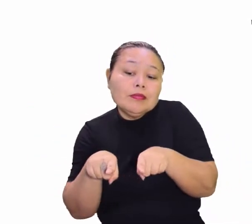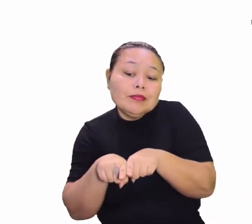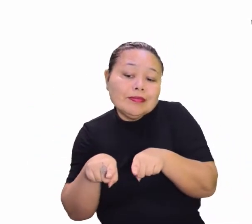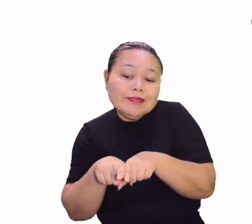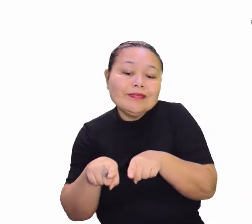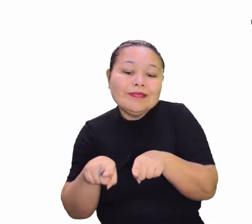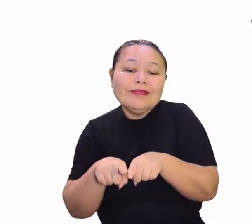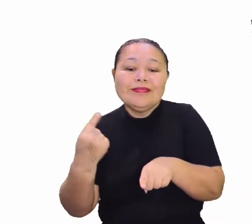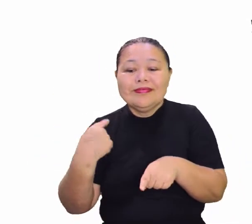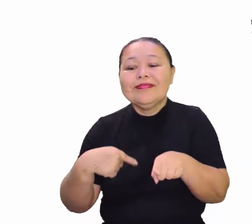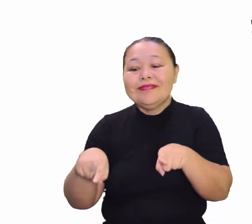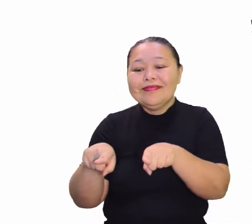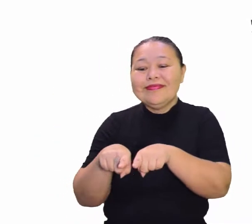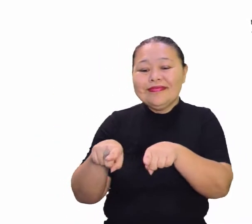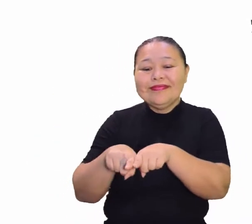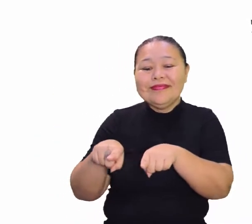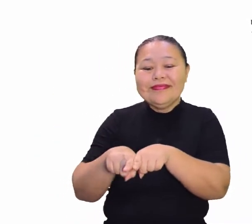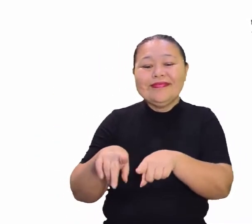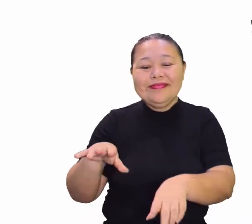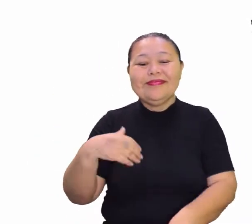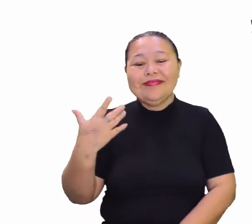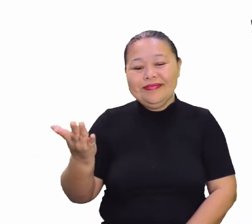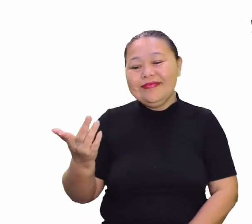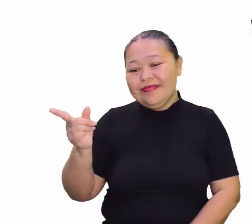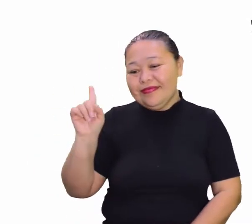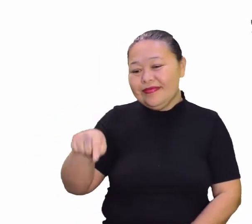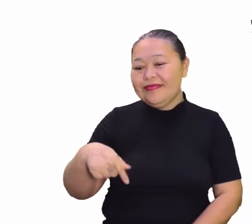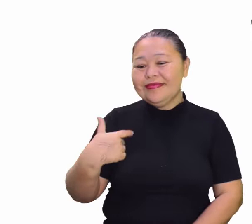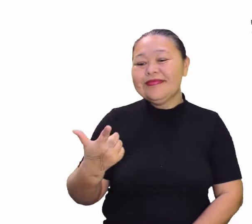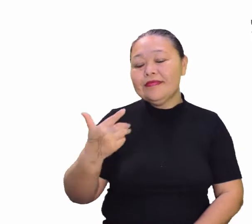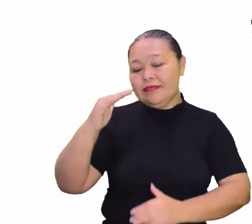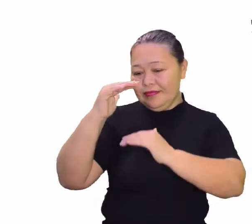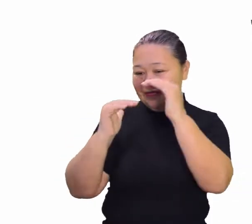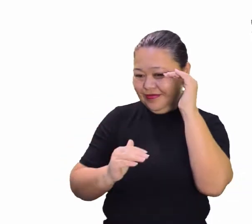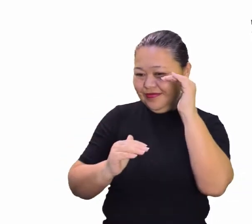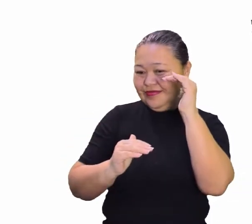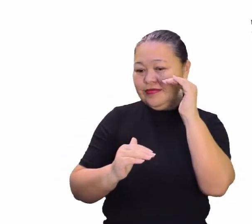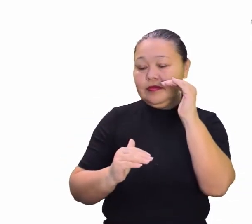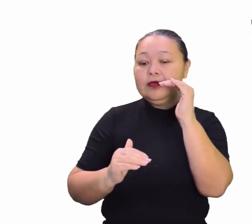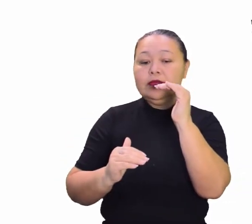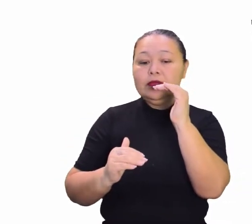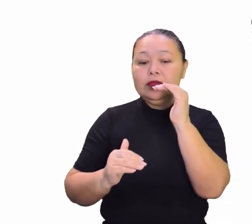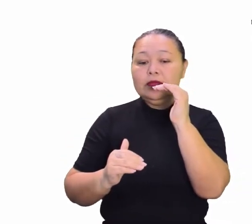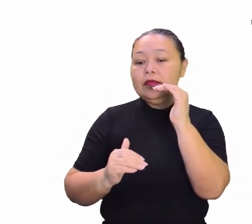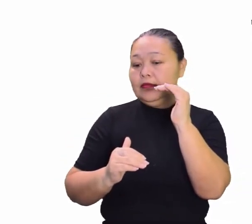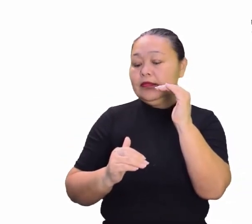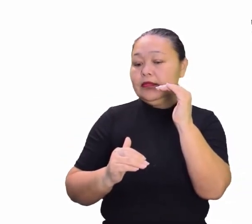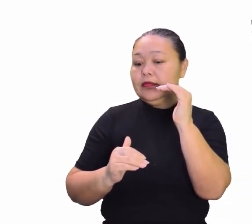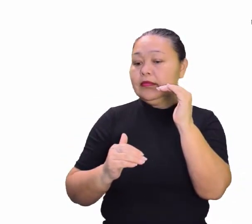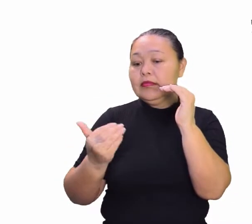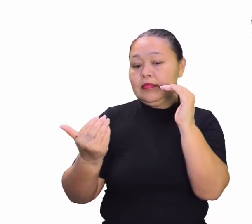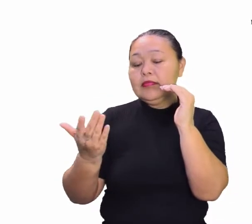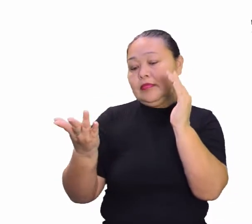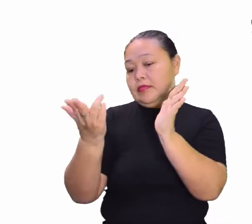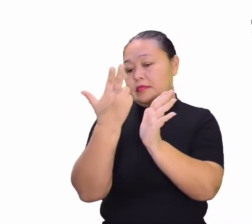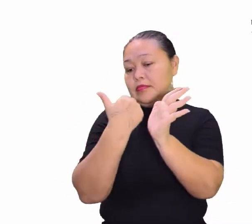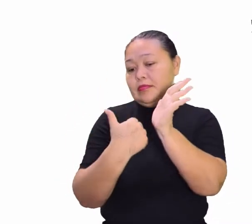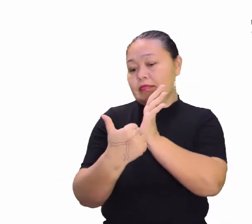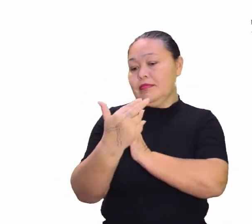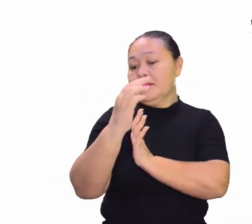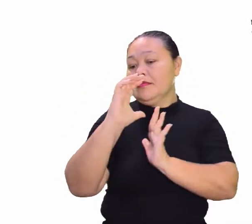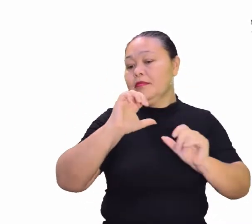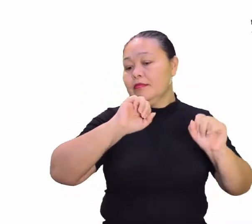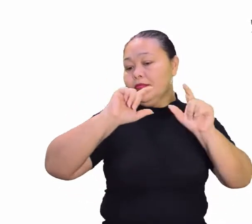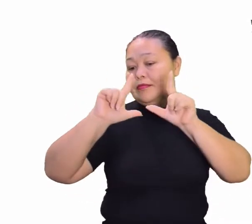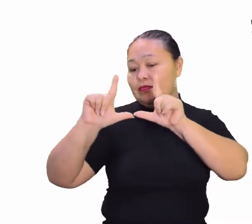também. Então, essa questão da desigualdade, essa charge, né? Ela frisa